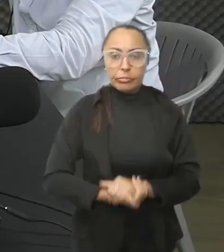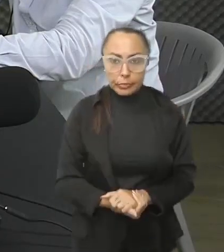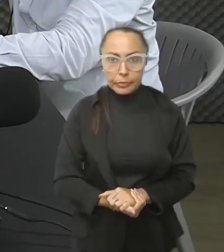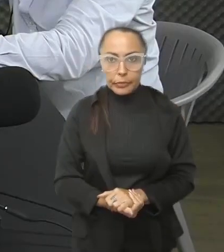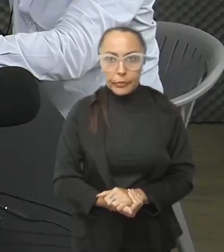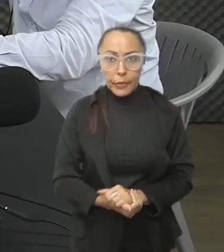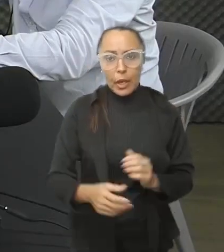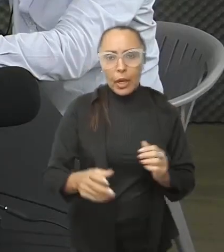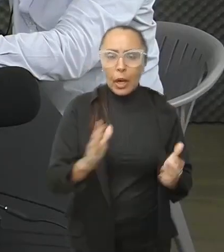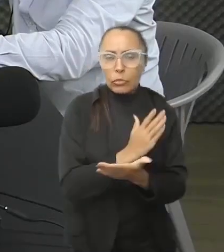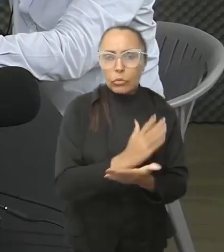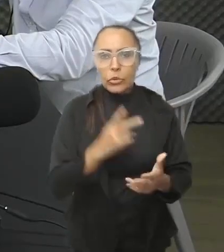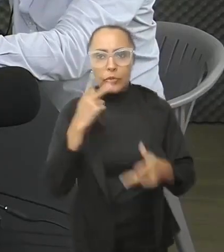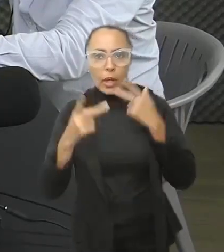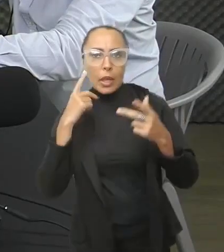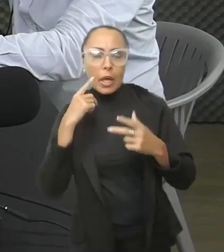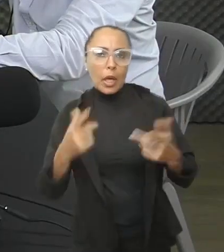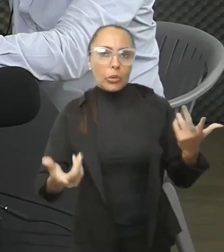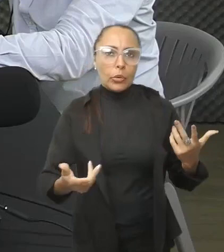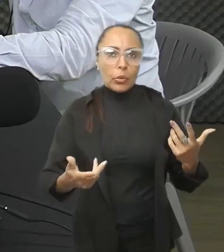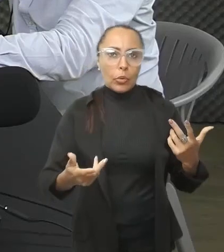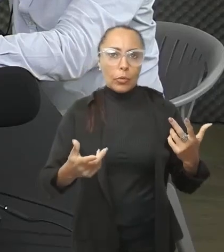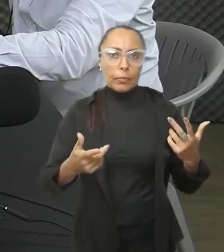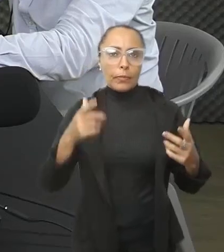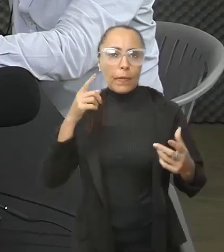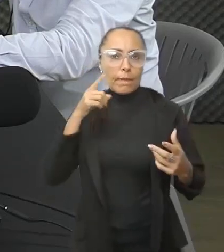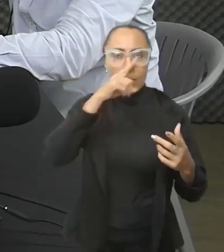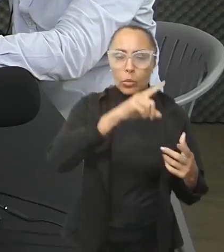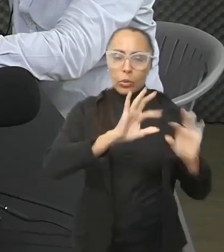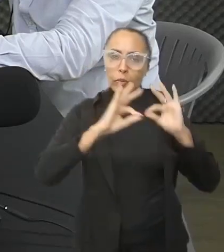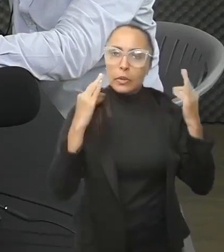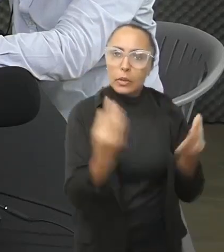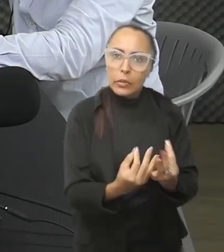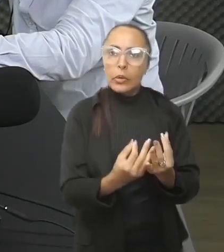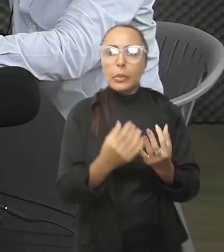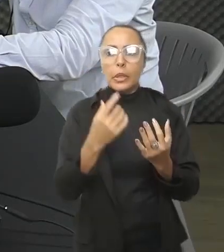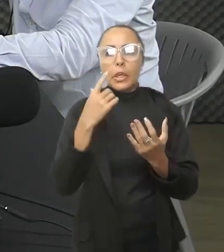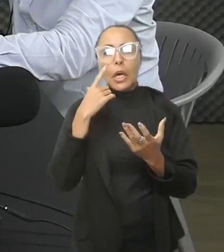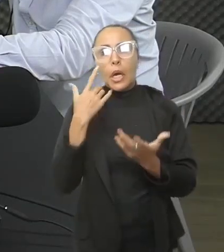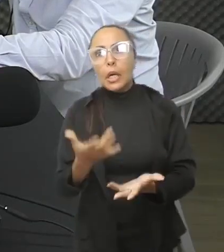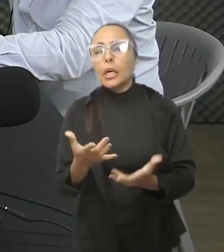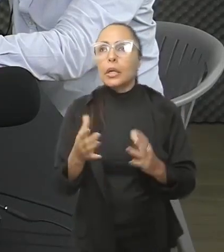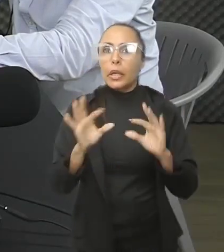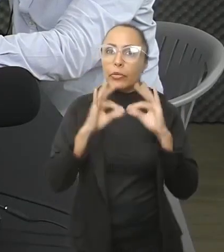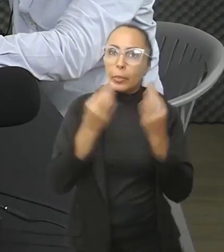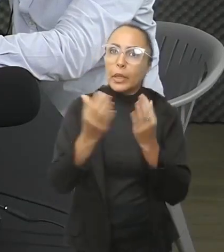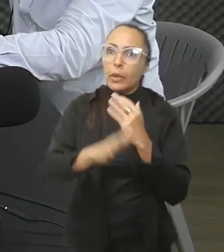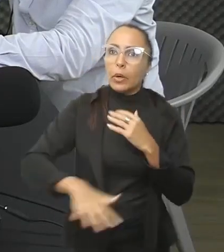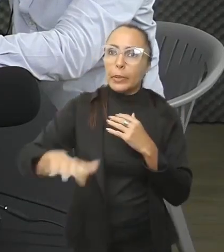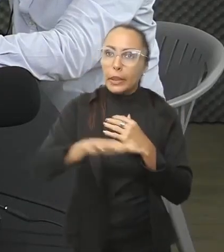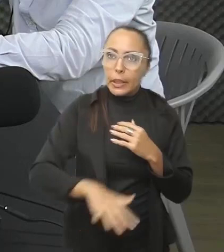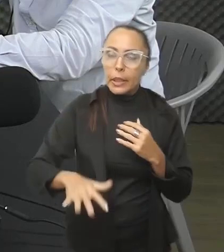muito se fala no fortalecimento da família, que a família ela é aquele ambiente